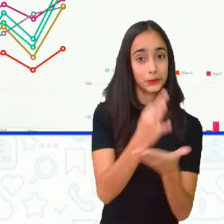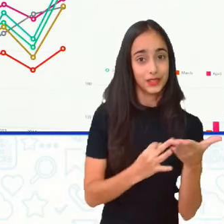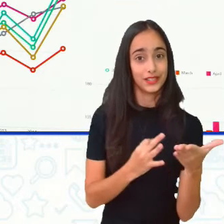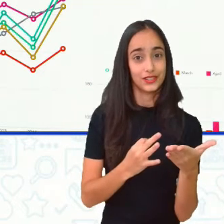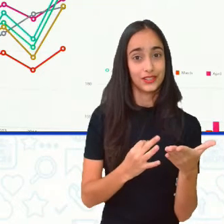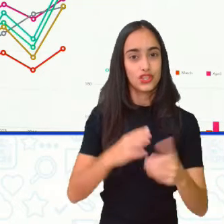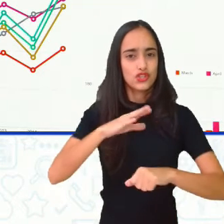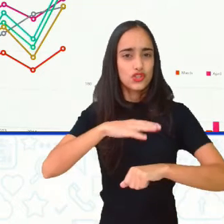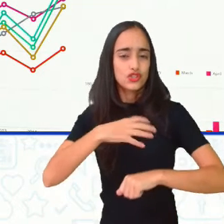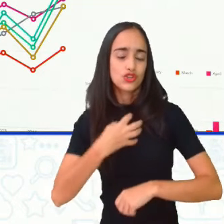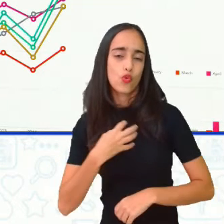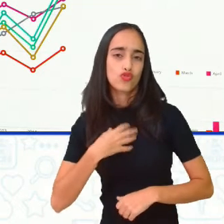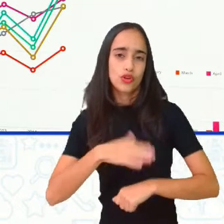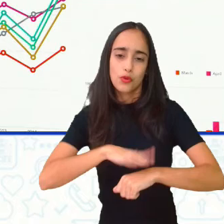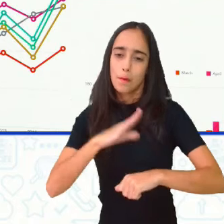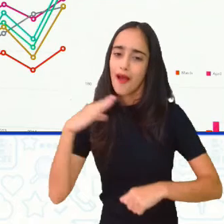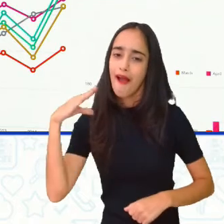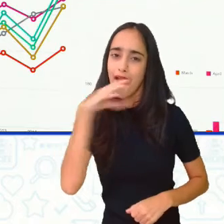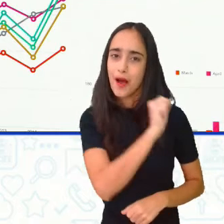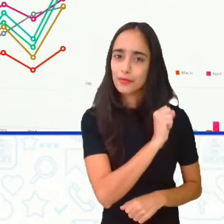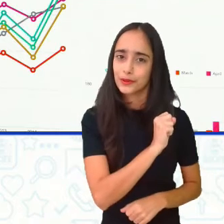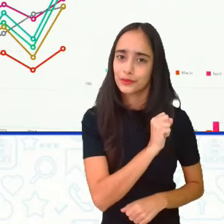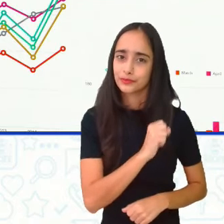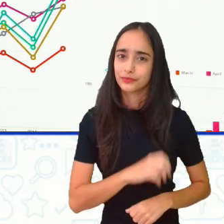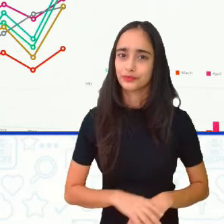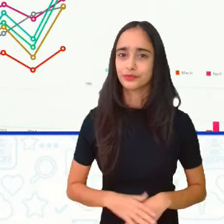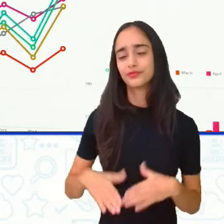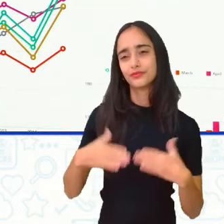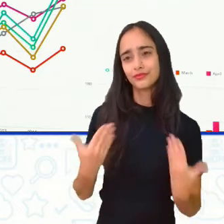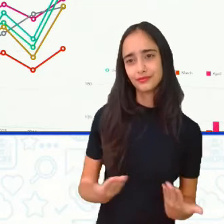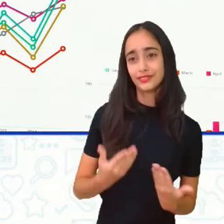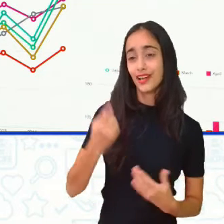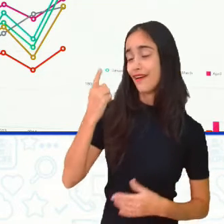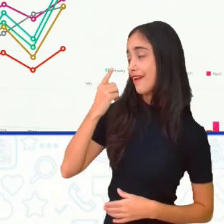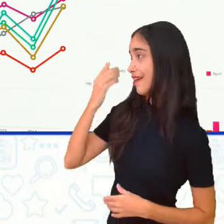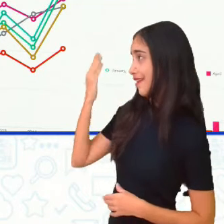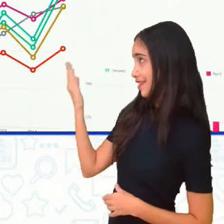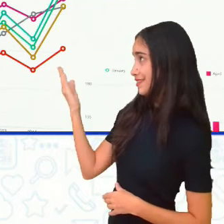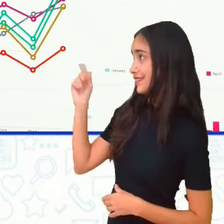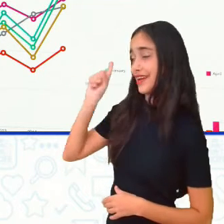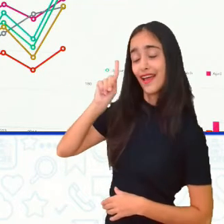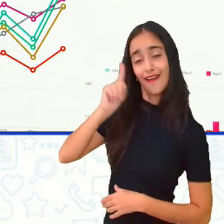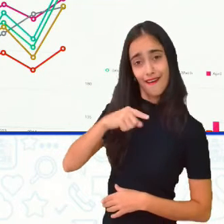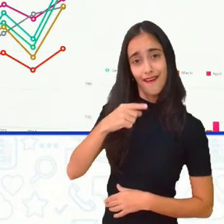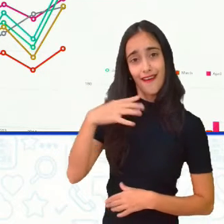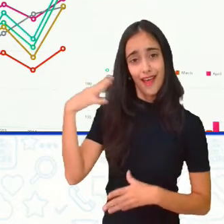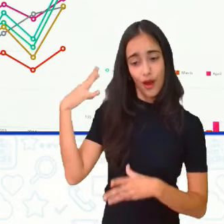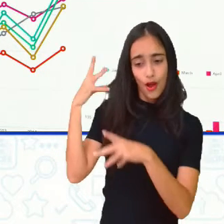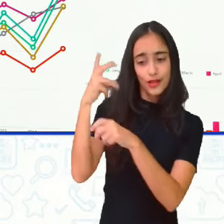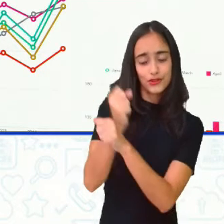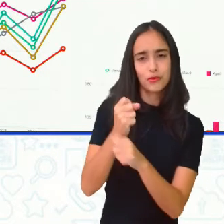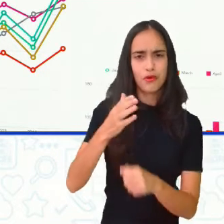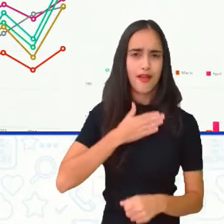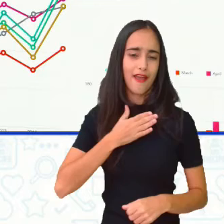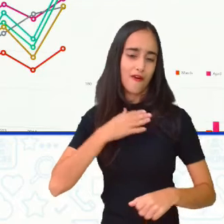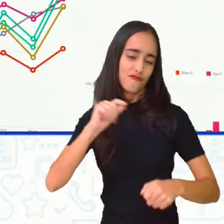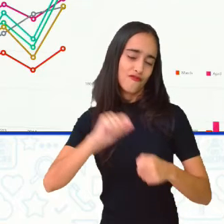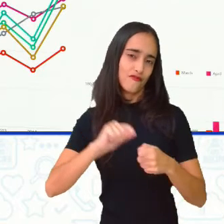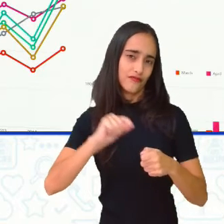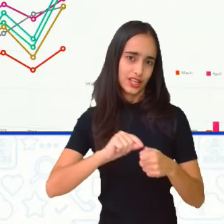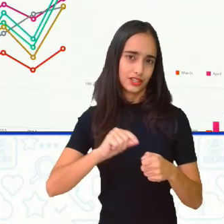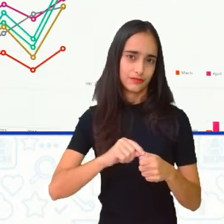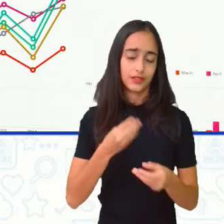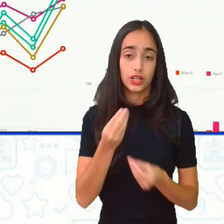mais rápida e mais objetiva possível. Então, esse aqui foi o resumo que eu fiz dessa reportagem, dessa matéria, e com